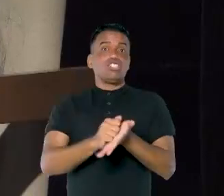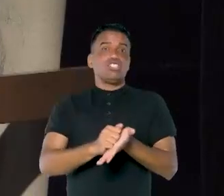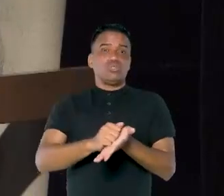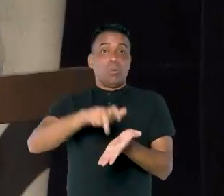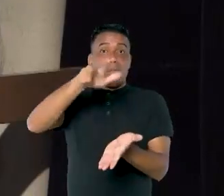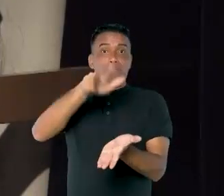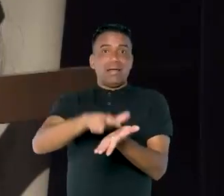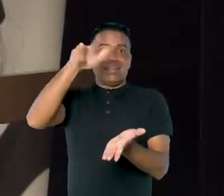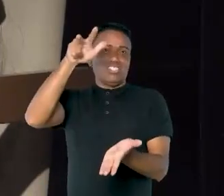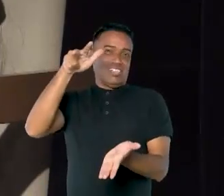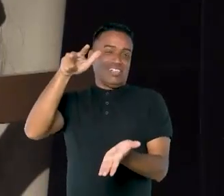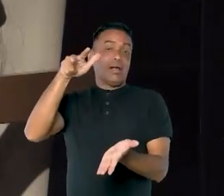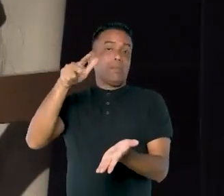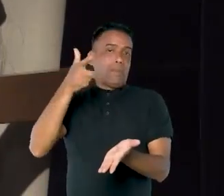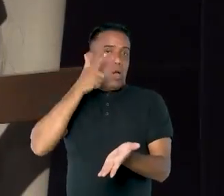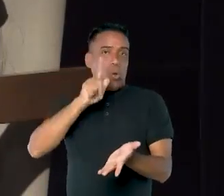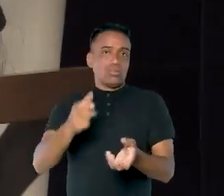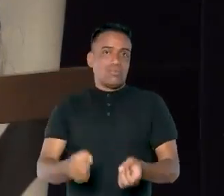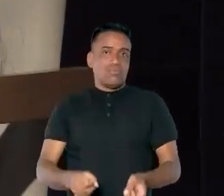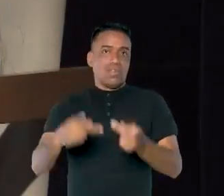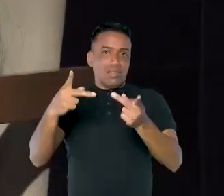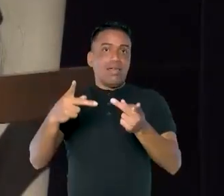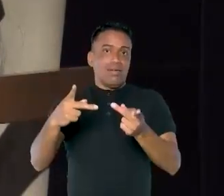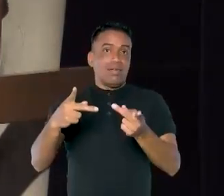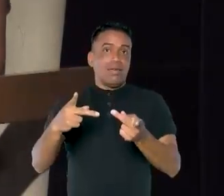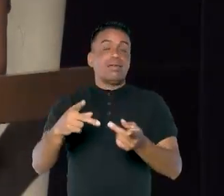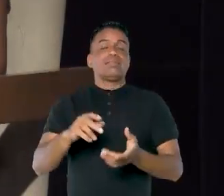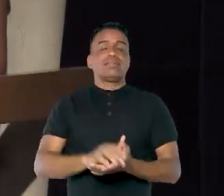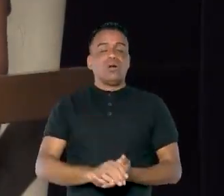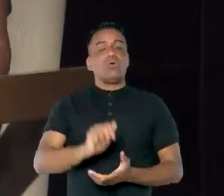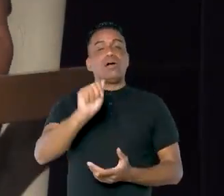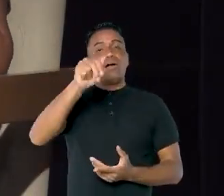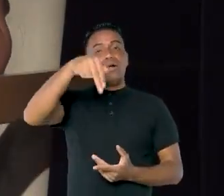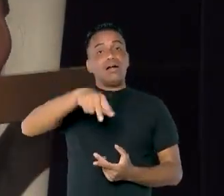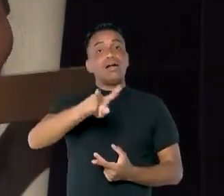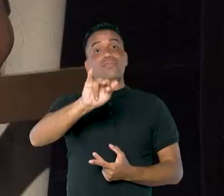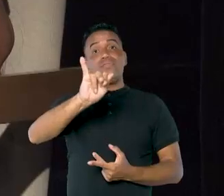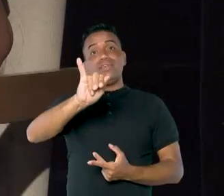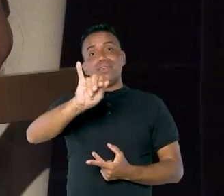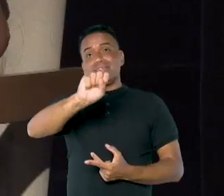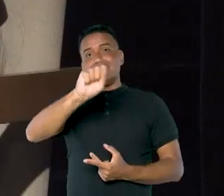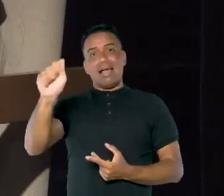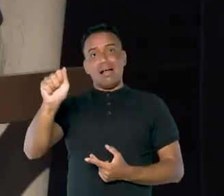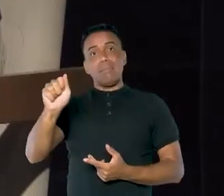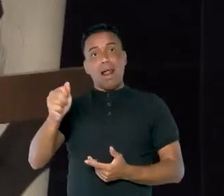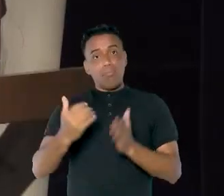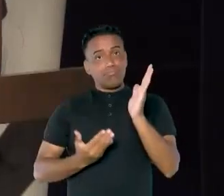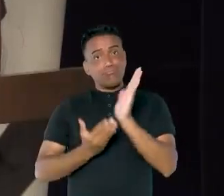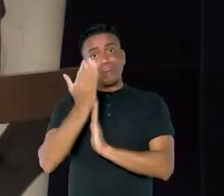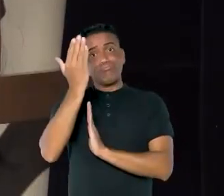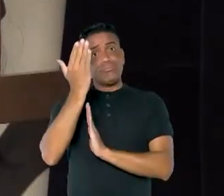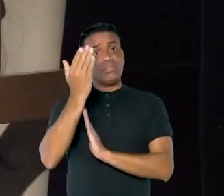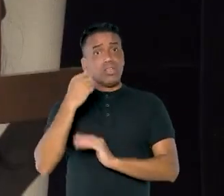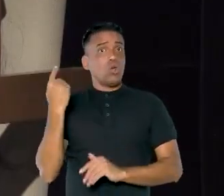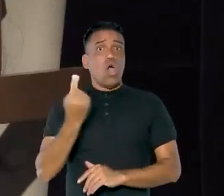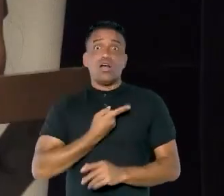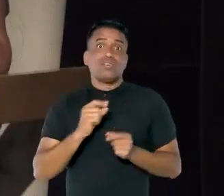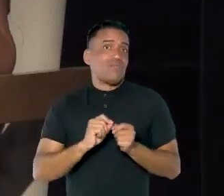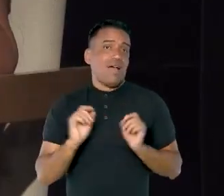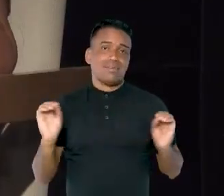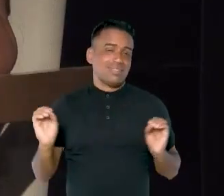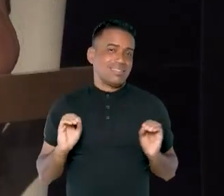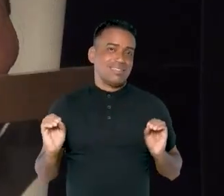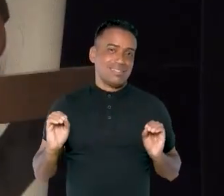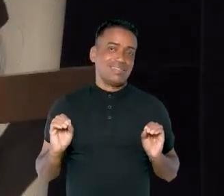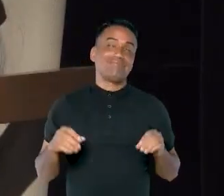patenteado para poder vender, tem que ter Anvisa para aprovar, né? Então, a gente não faz isso, né?